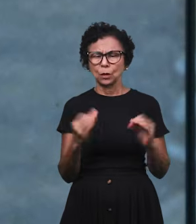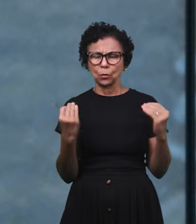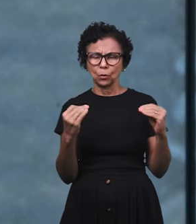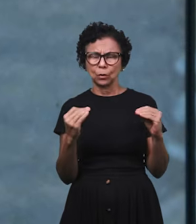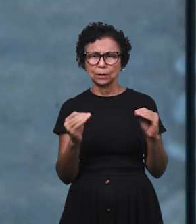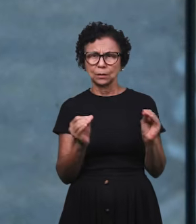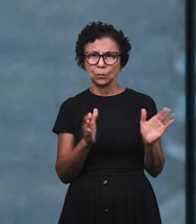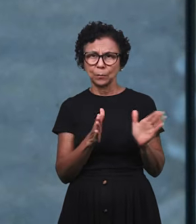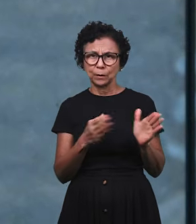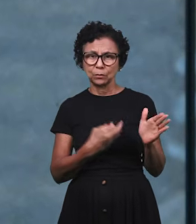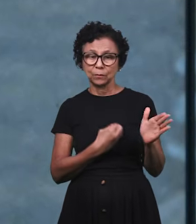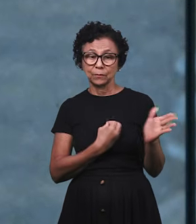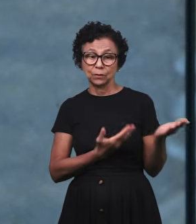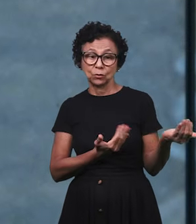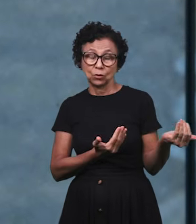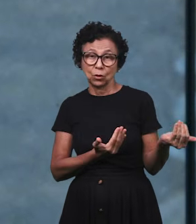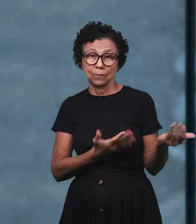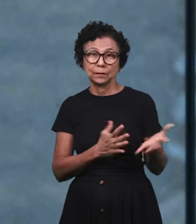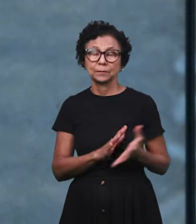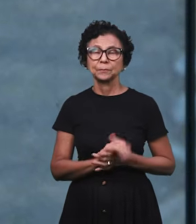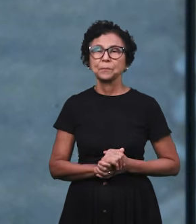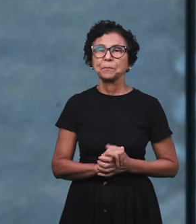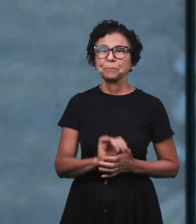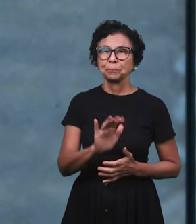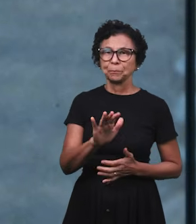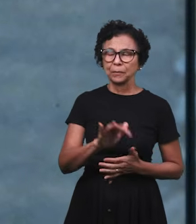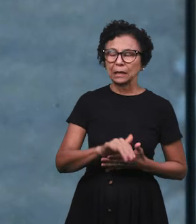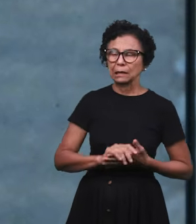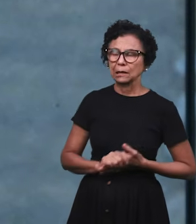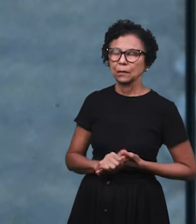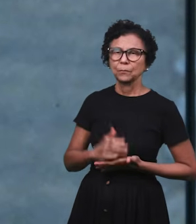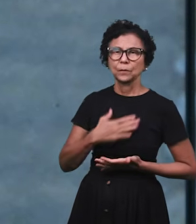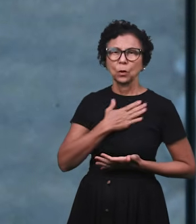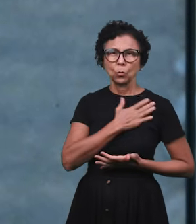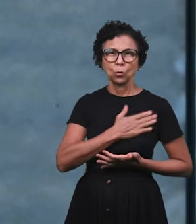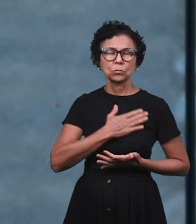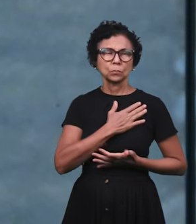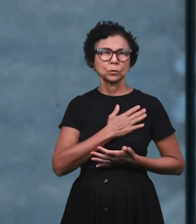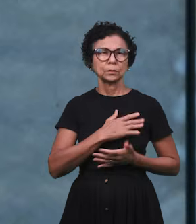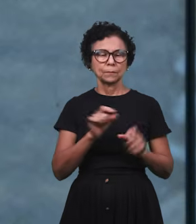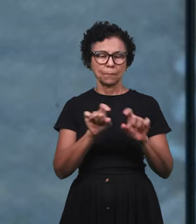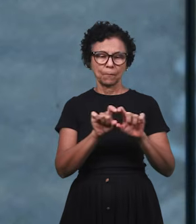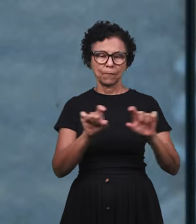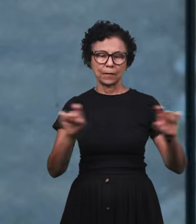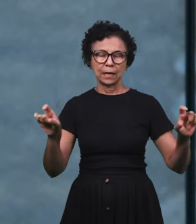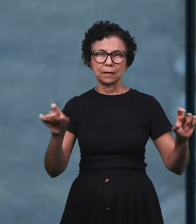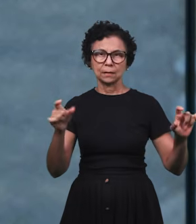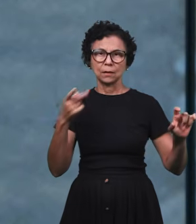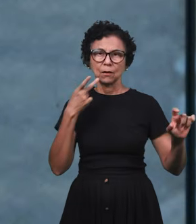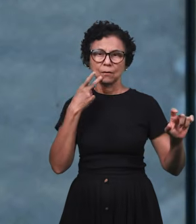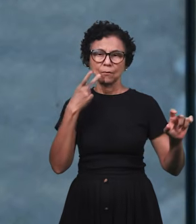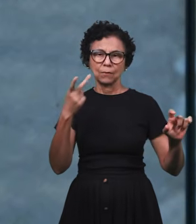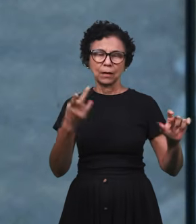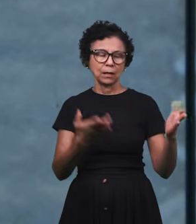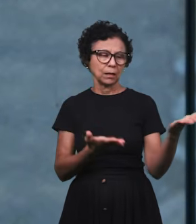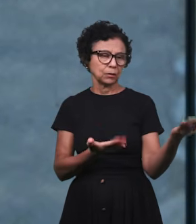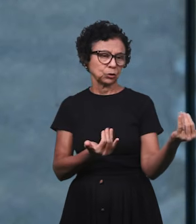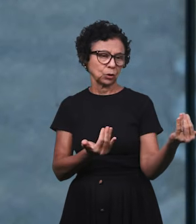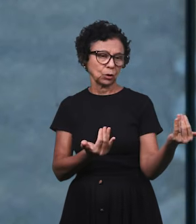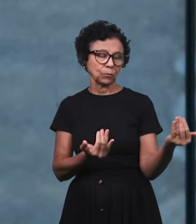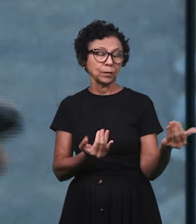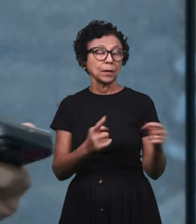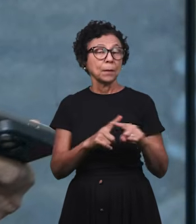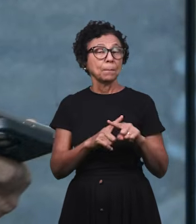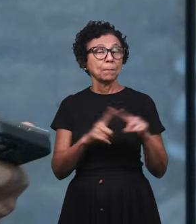eu reforçar uma coisa aqui. Eu gosto muito de usar essa expressão fala jovem. Só que o nome do programa é Os Dias da Minha Mocidade.